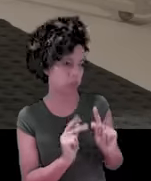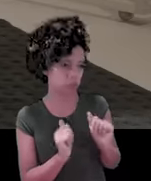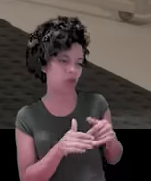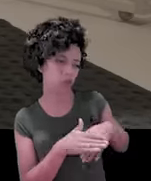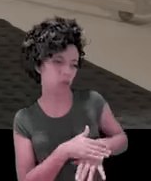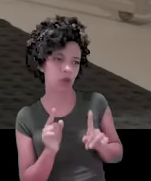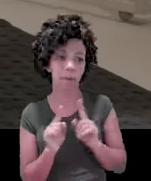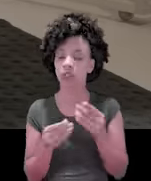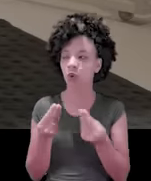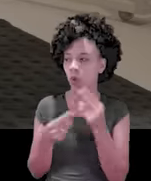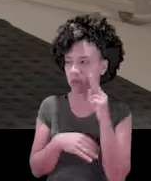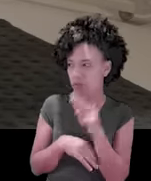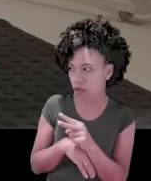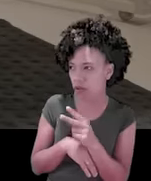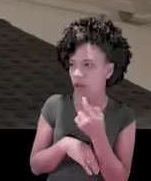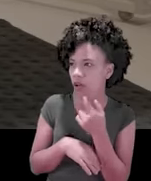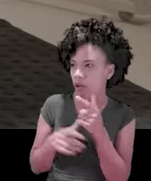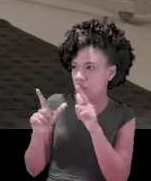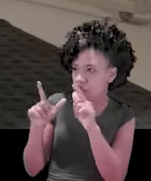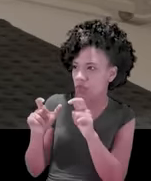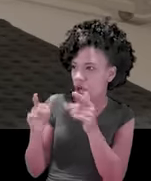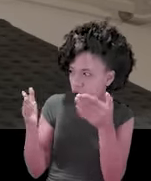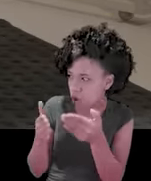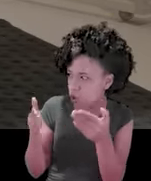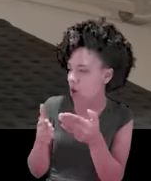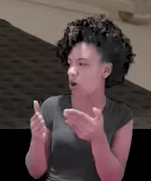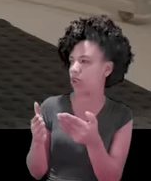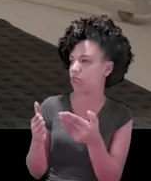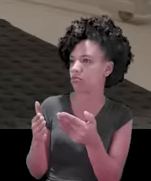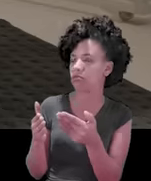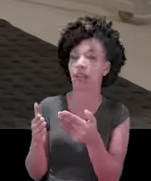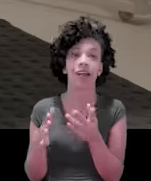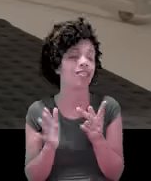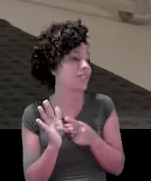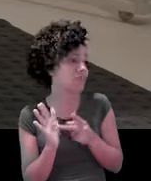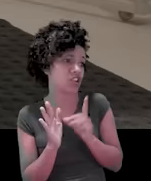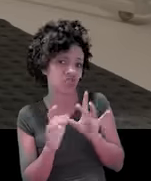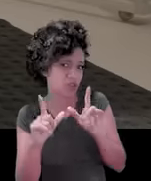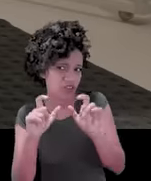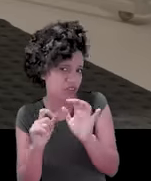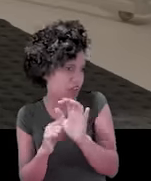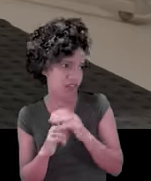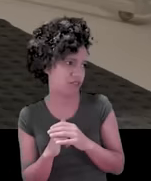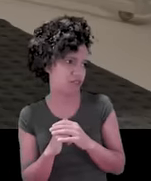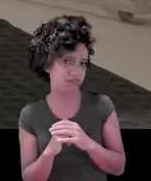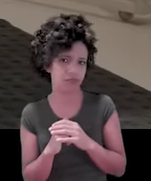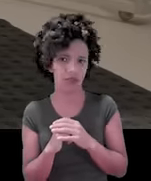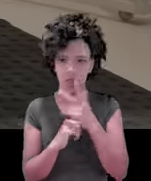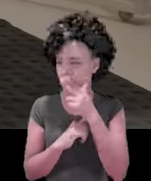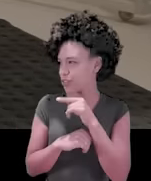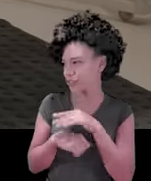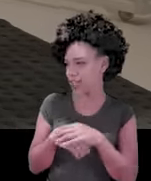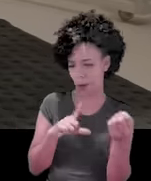você olhou como é que você teve a cabeça Lute para cima a ser a partir de agora esses Na verdade eu tô bate aquela foto achei